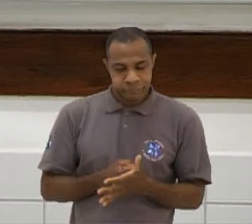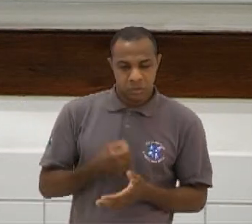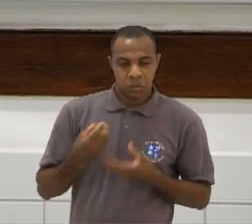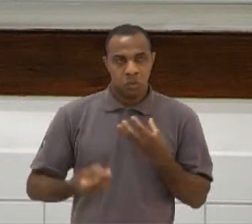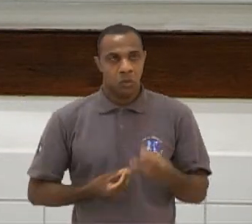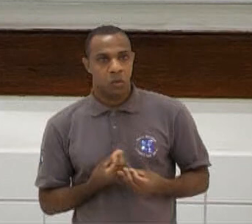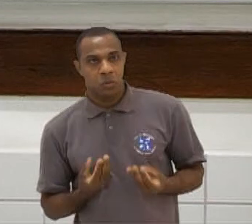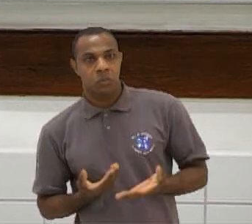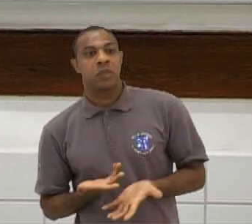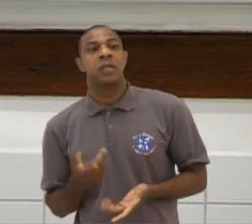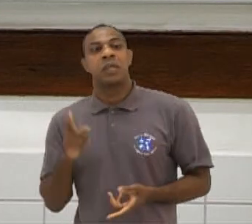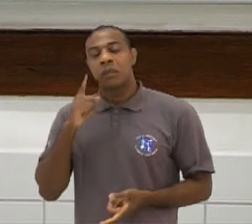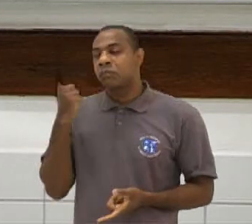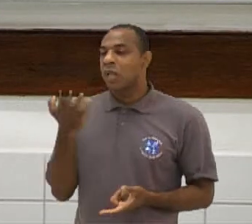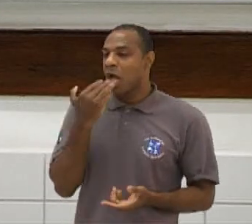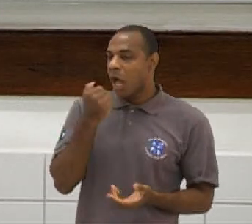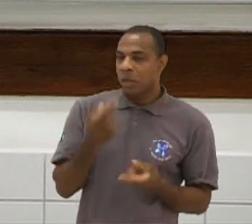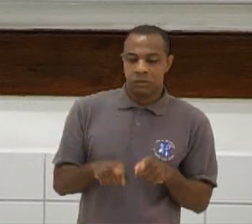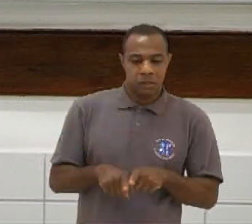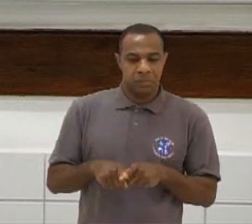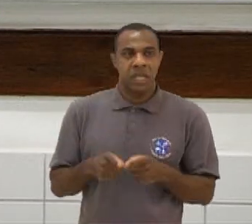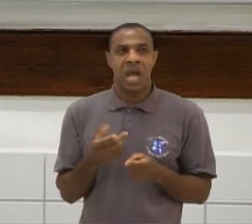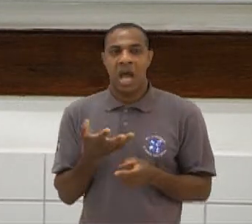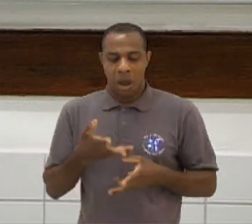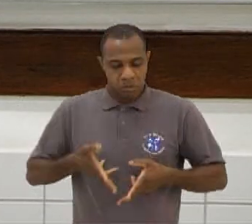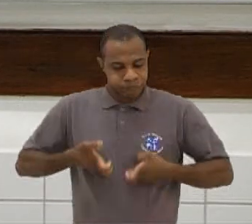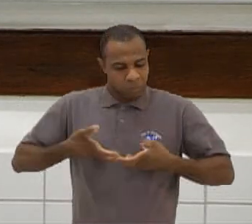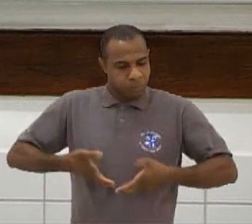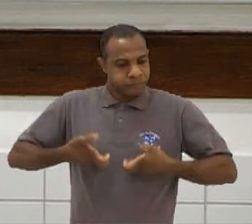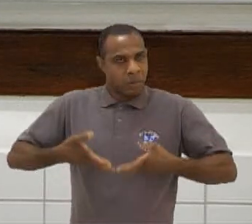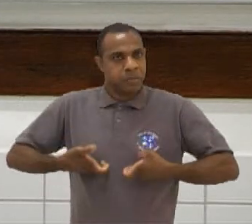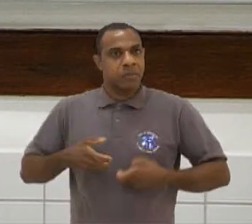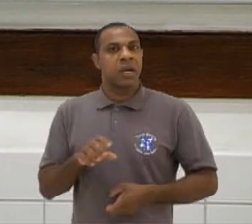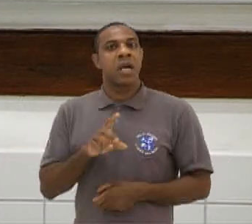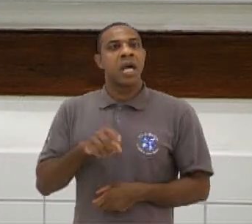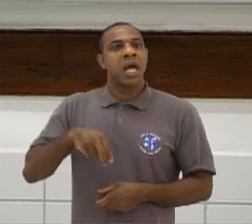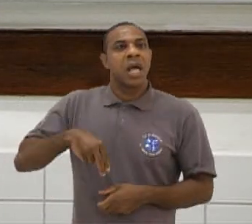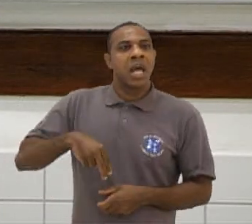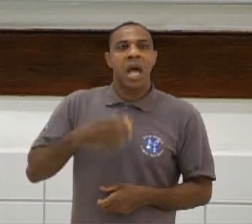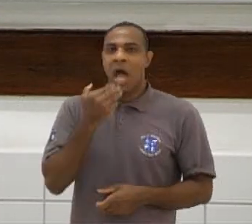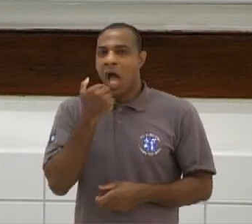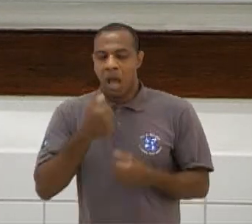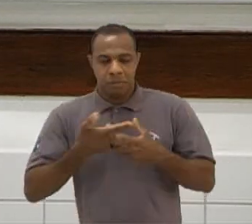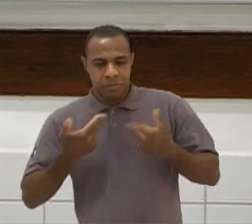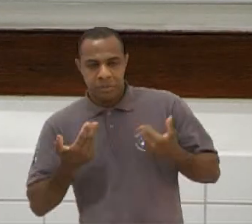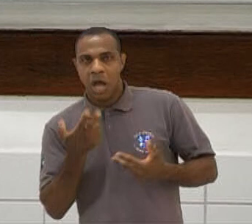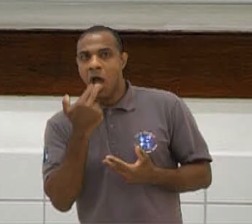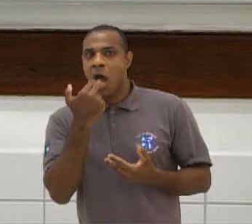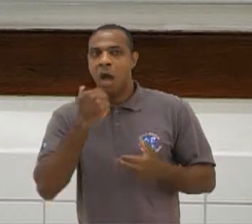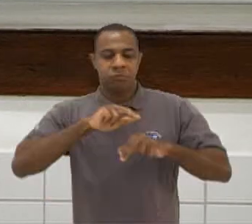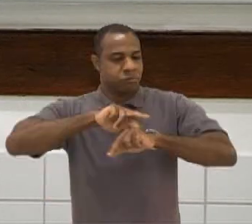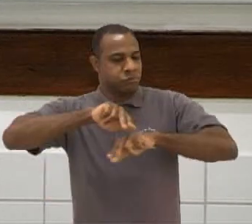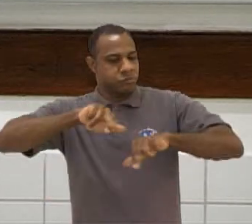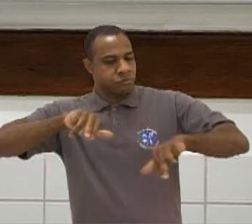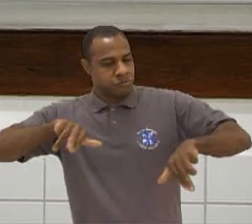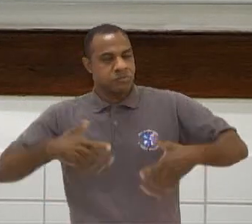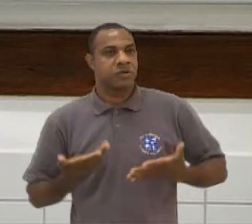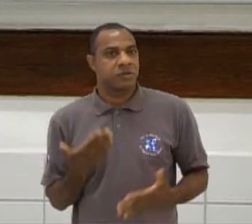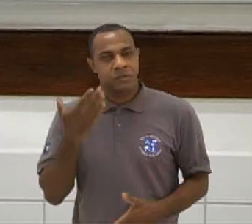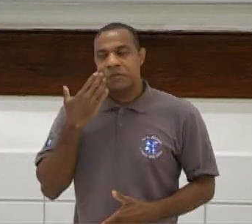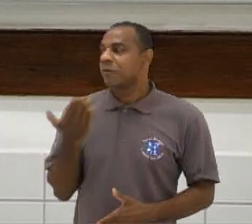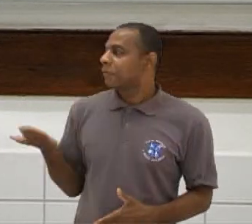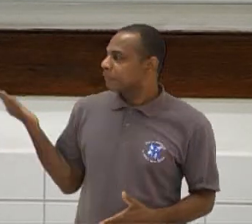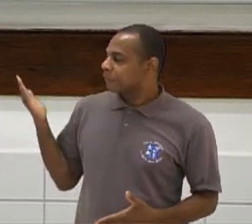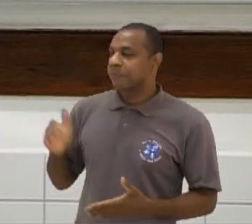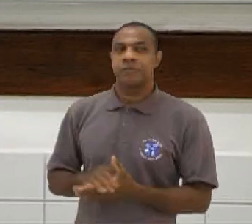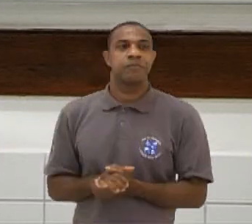desse alimento, também a absorção de nutrientes e também a eliminação dos resíduos que não são